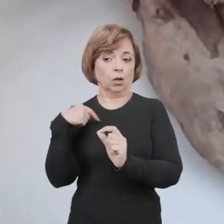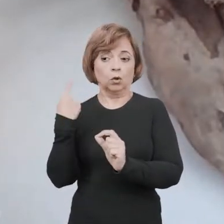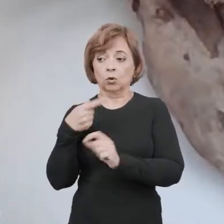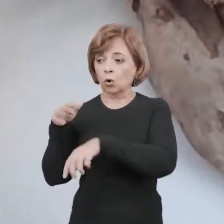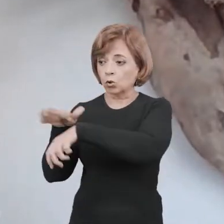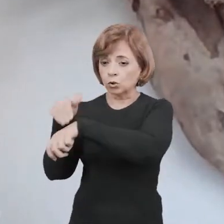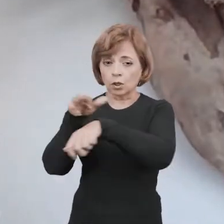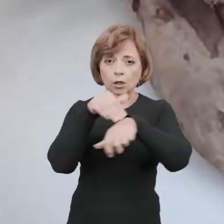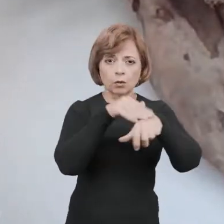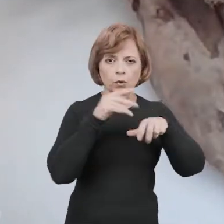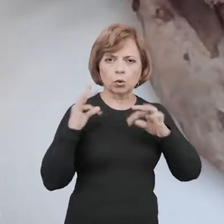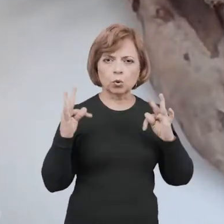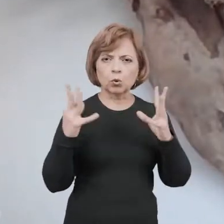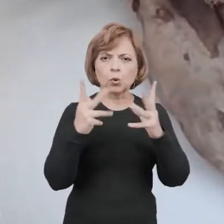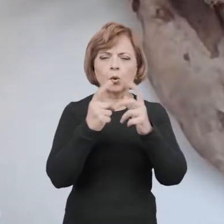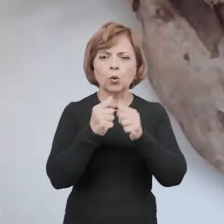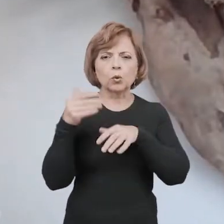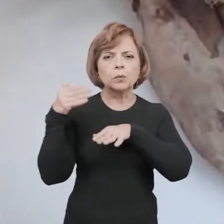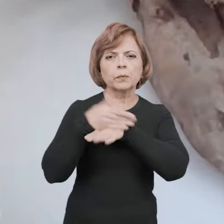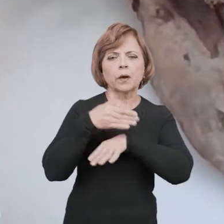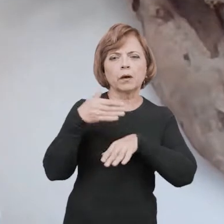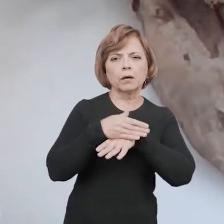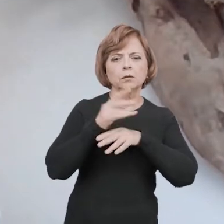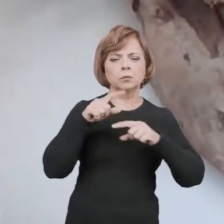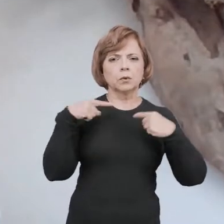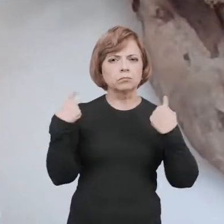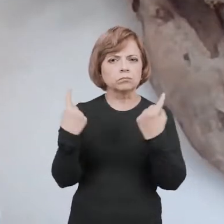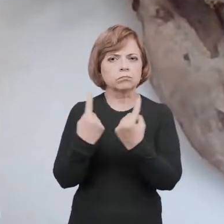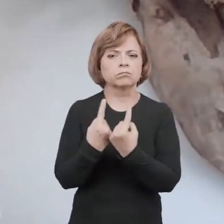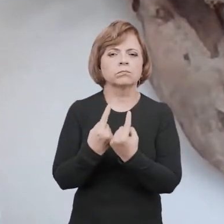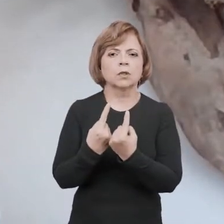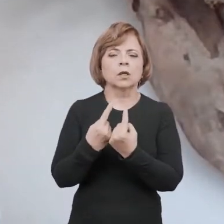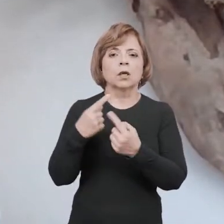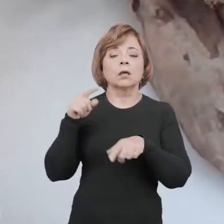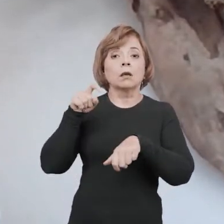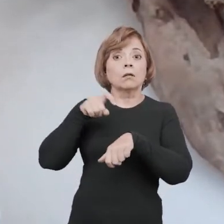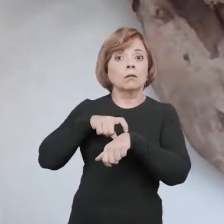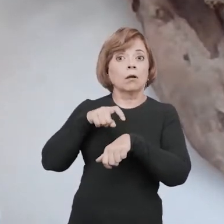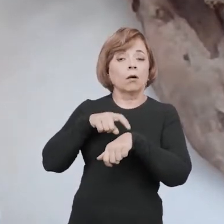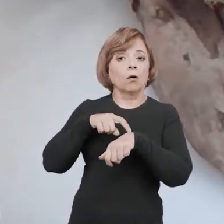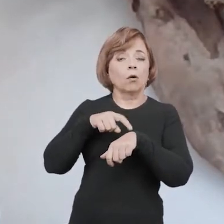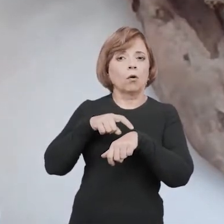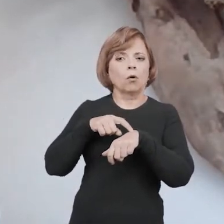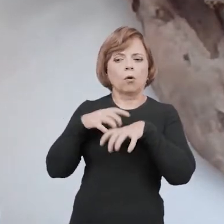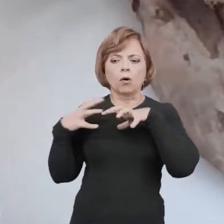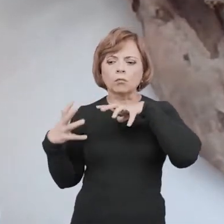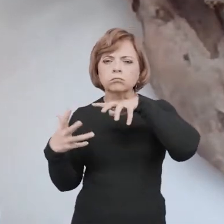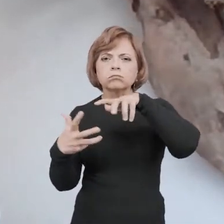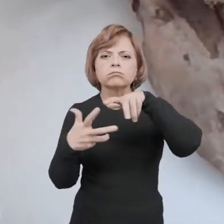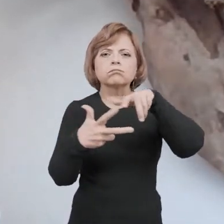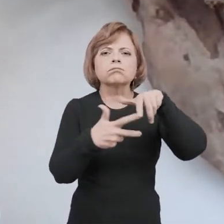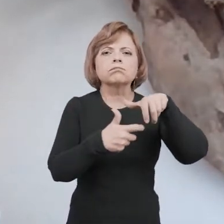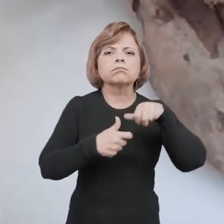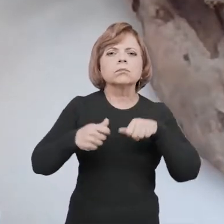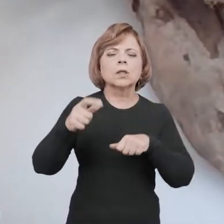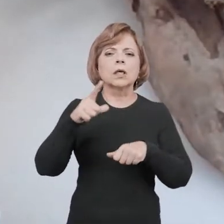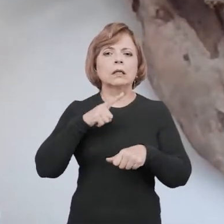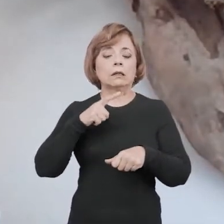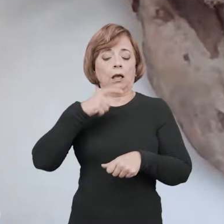participar, foi de que o ecossistema afeto ao Ministério Público pudesse ser e ter